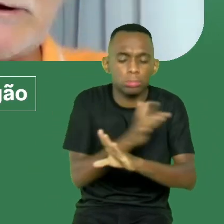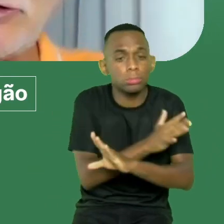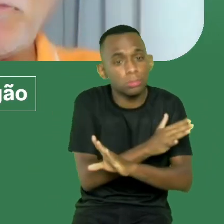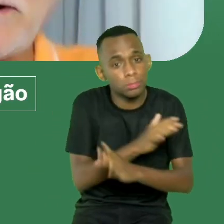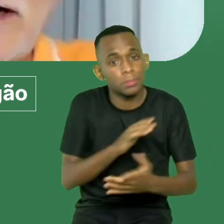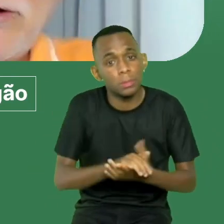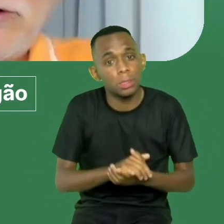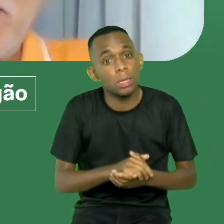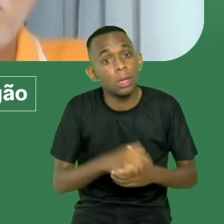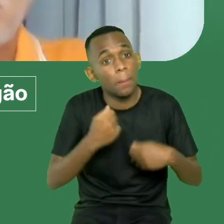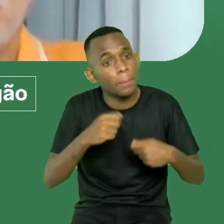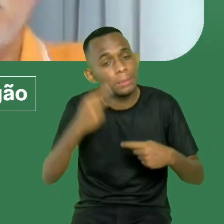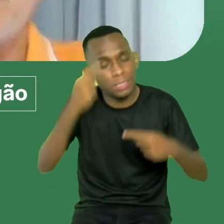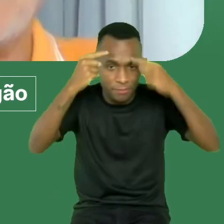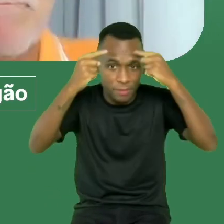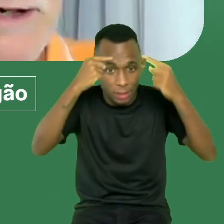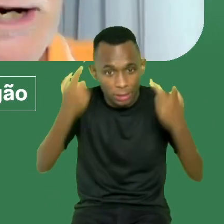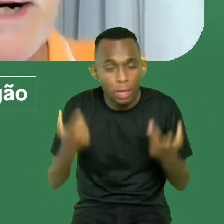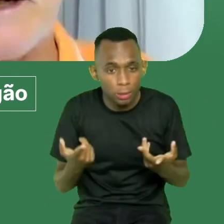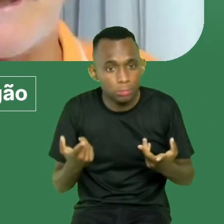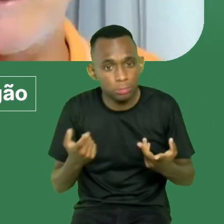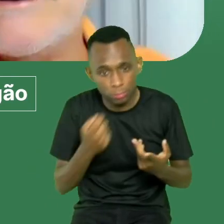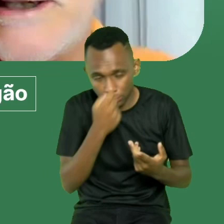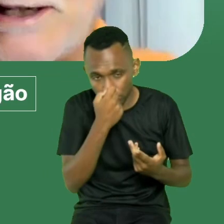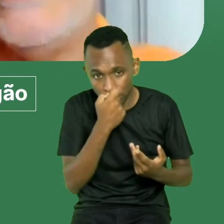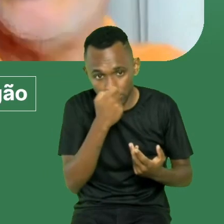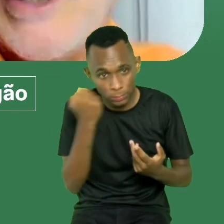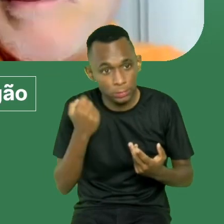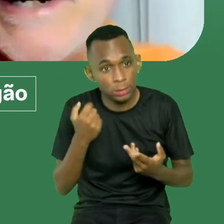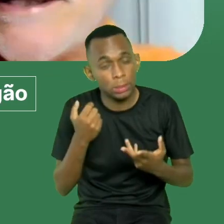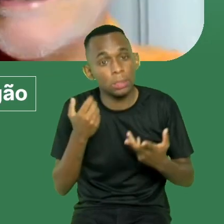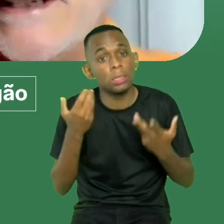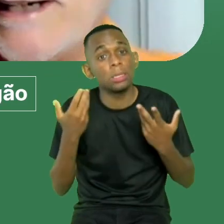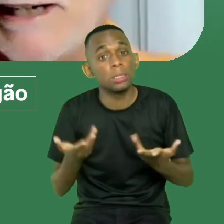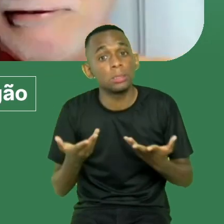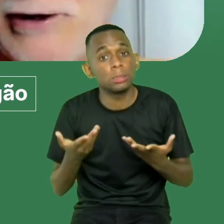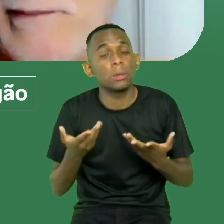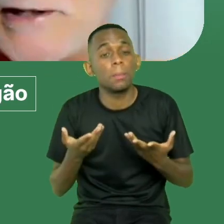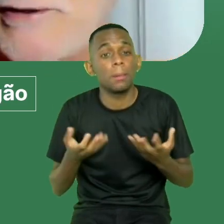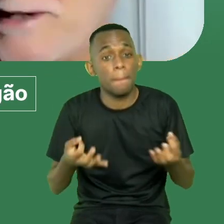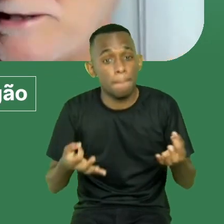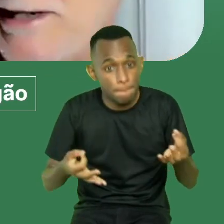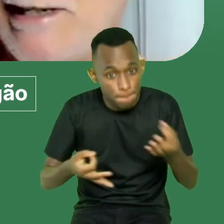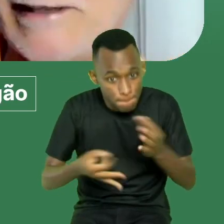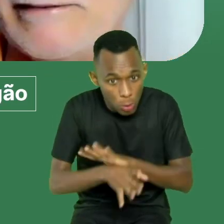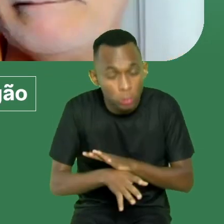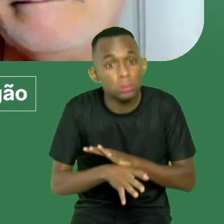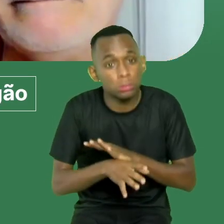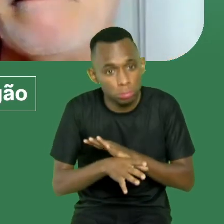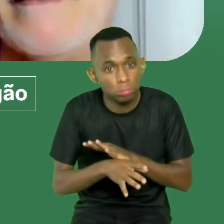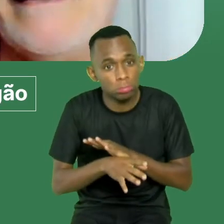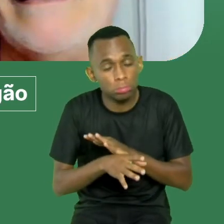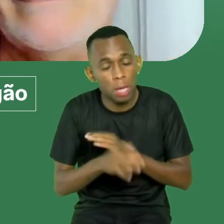tenho que inventar os para trás mente para chegar naqueles finalmente, né? Naquele finalmente que eu imaginei.